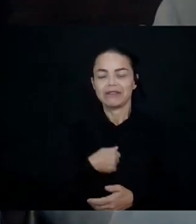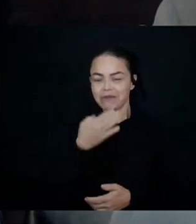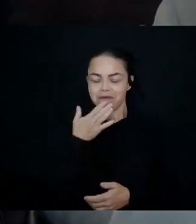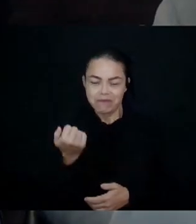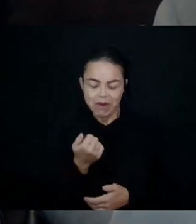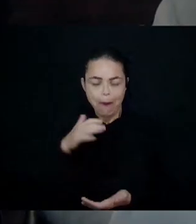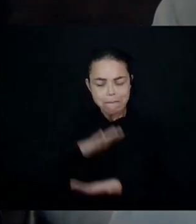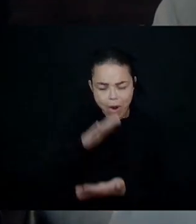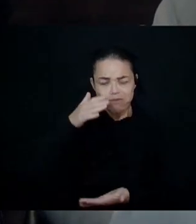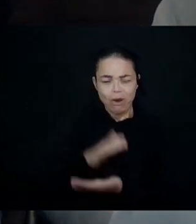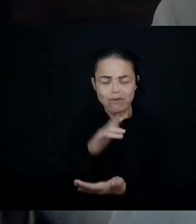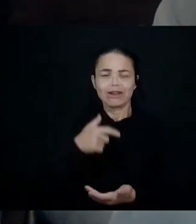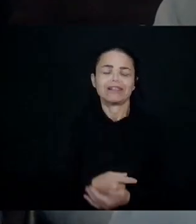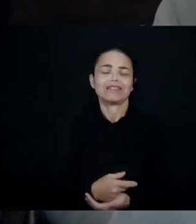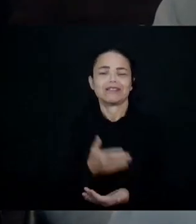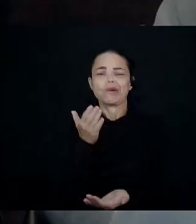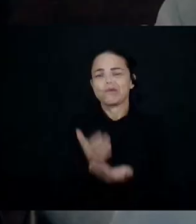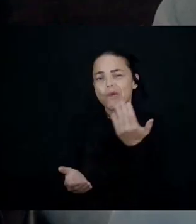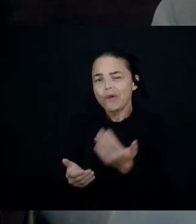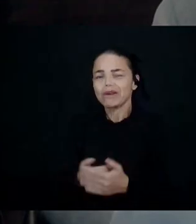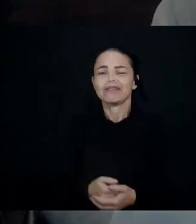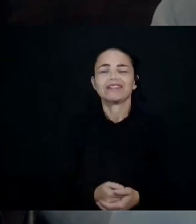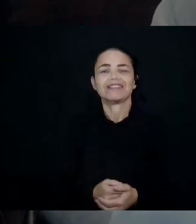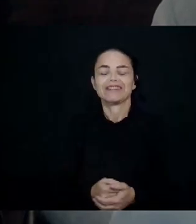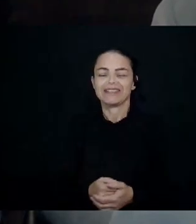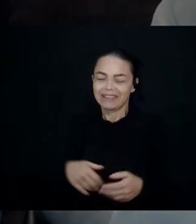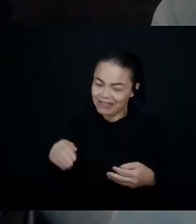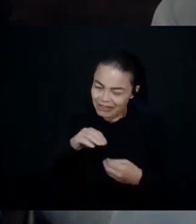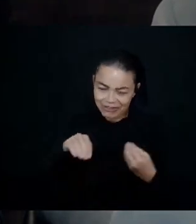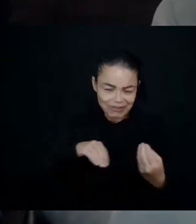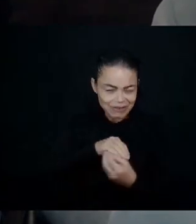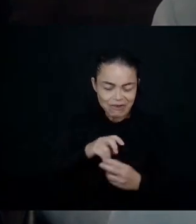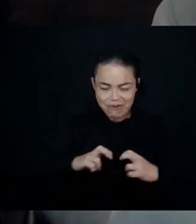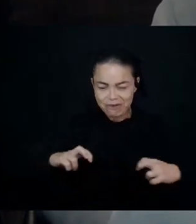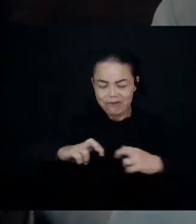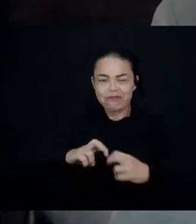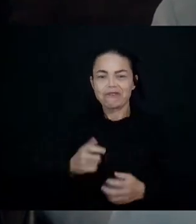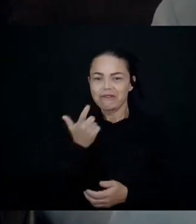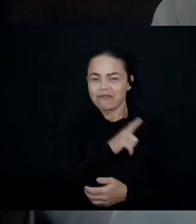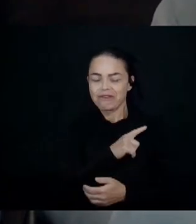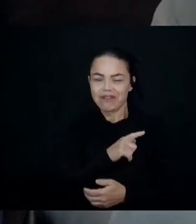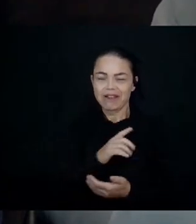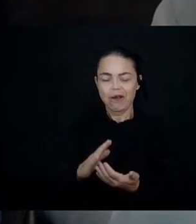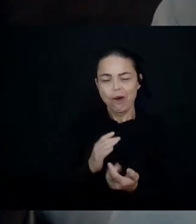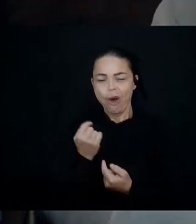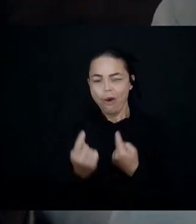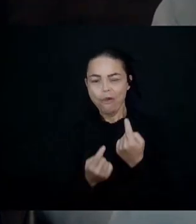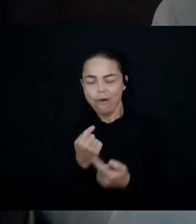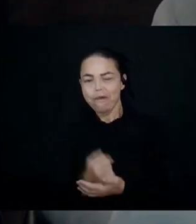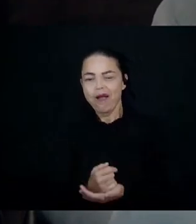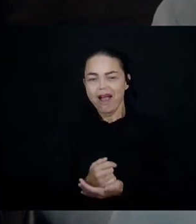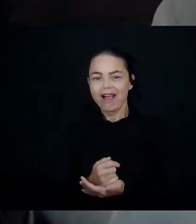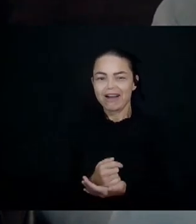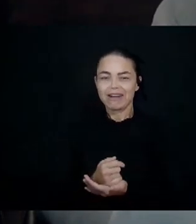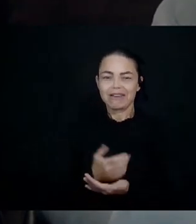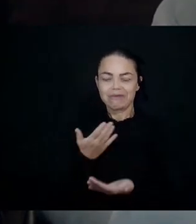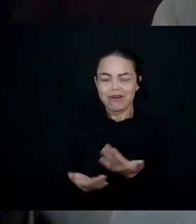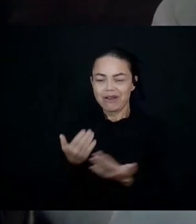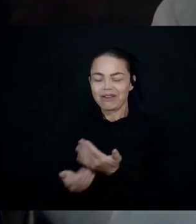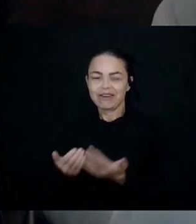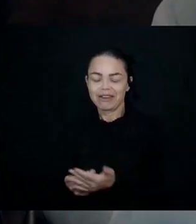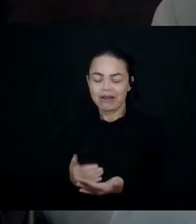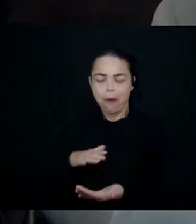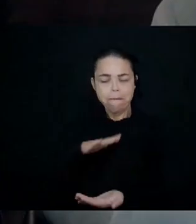sempre perdia. Eu tava no meio ali, sabe? Conseguia ganhar algumas figurinhas, conseguia perder algumas figurinhas